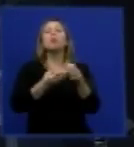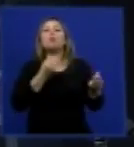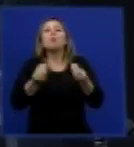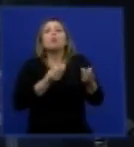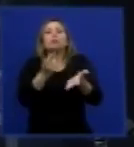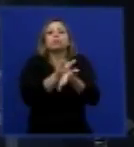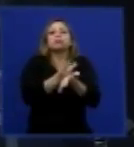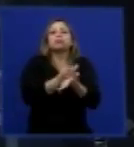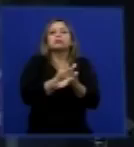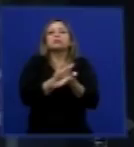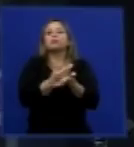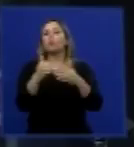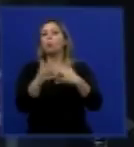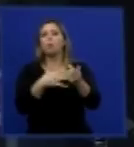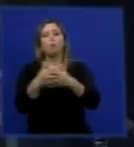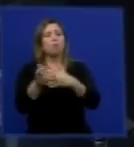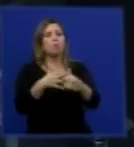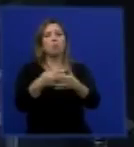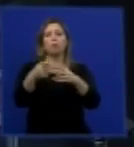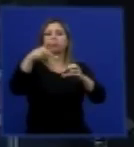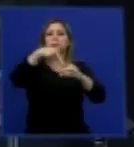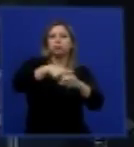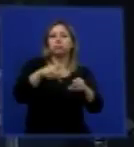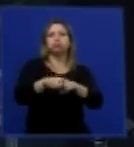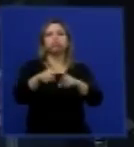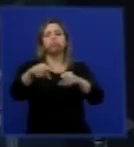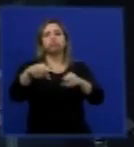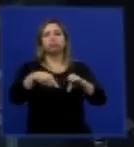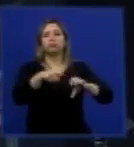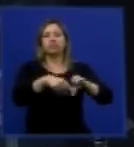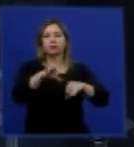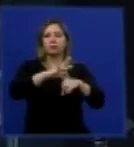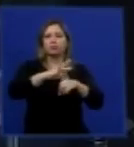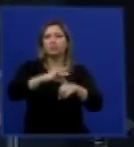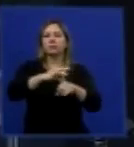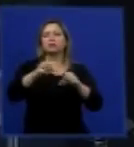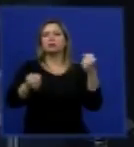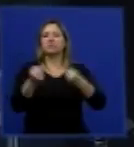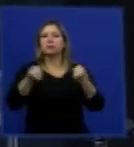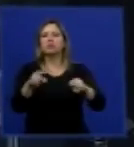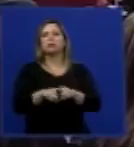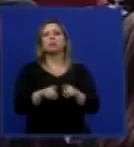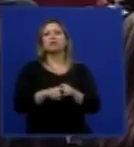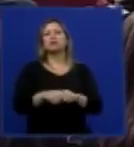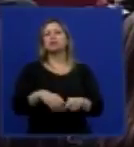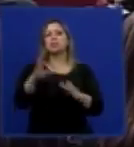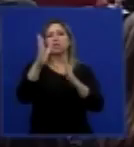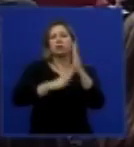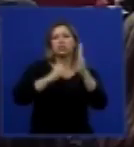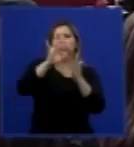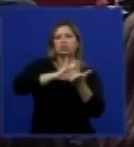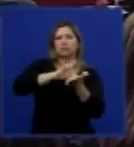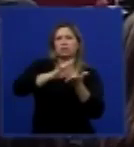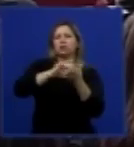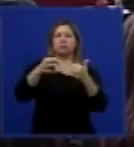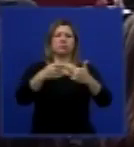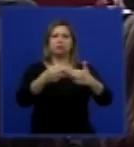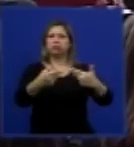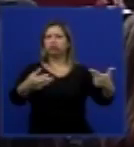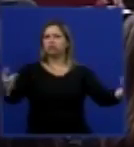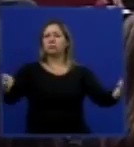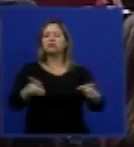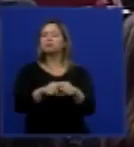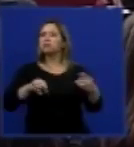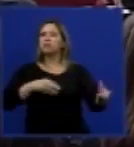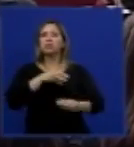seja o produto a ser co processado é processada borra de tinta é processado uma série de outros